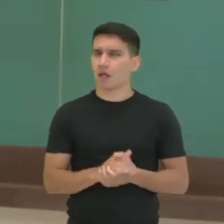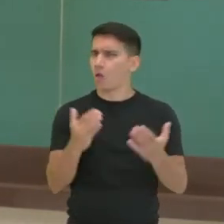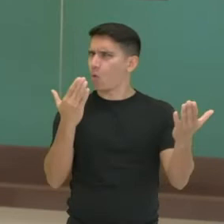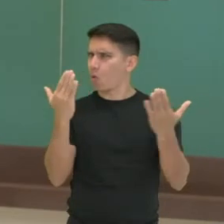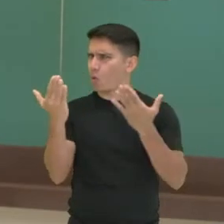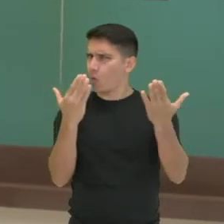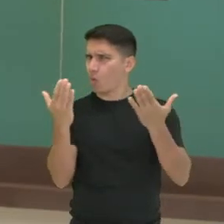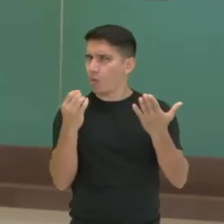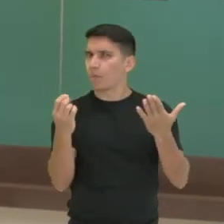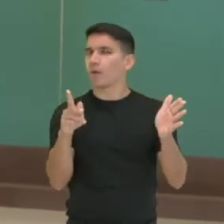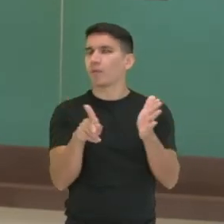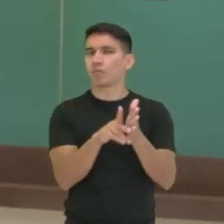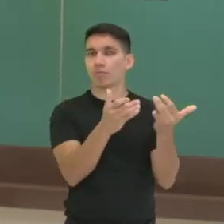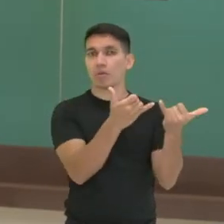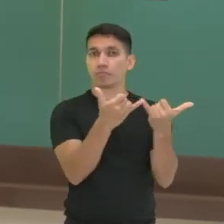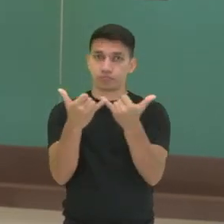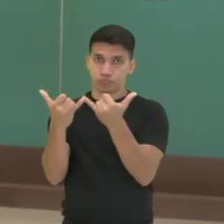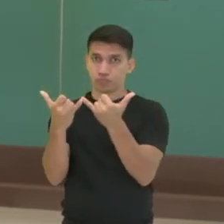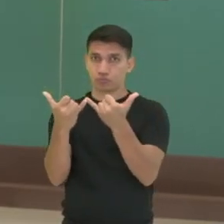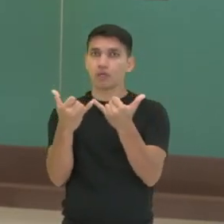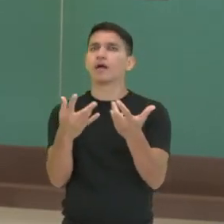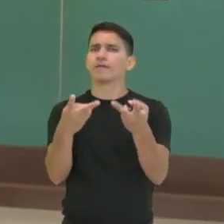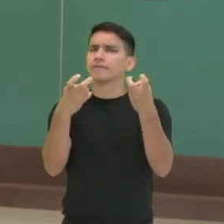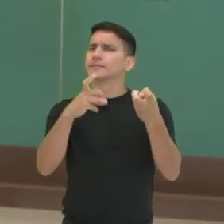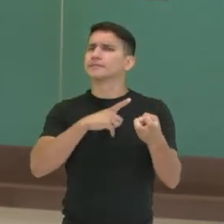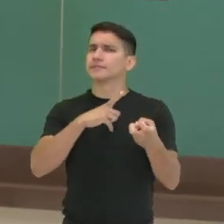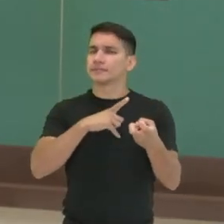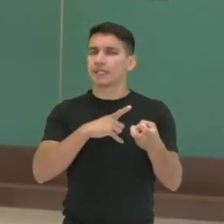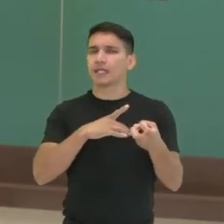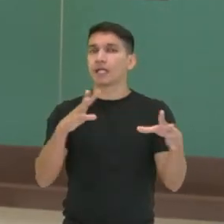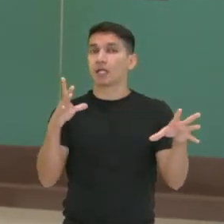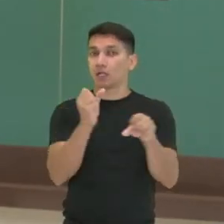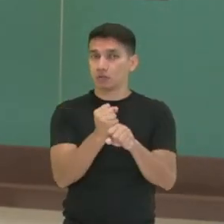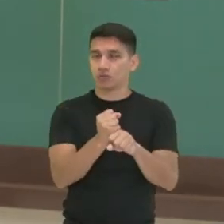lá com a coordenação, que nós vamos ter lá na coordenação,